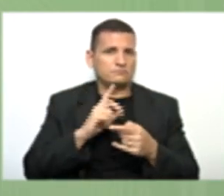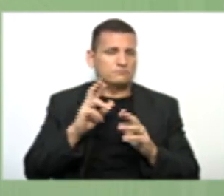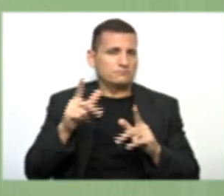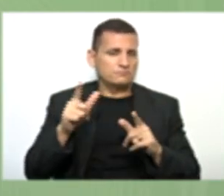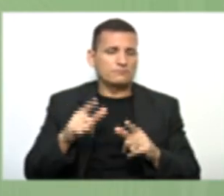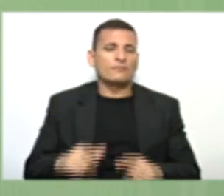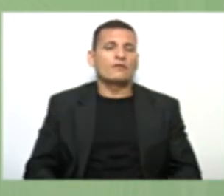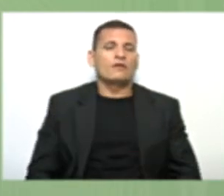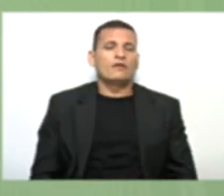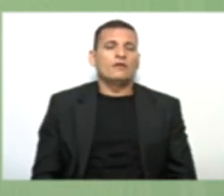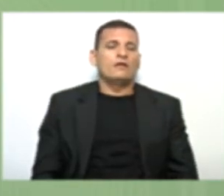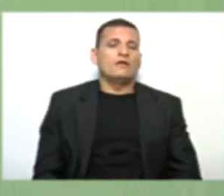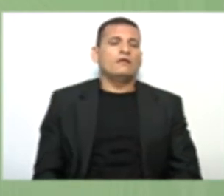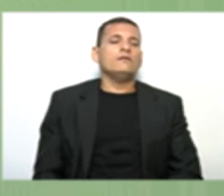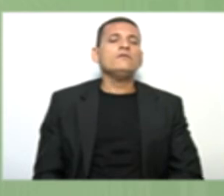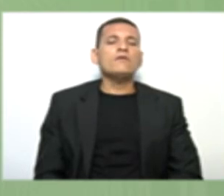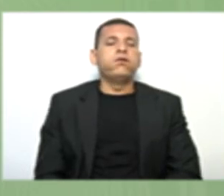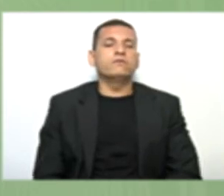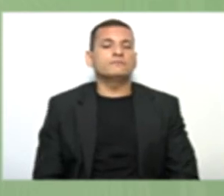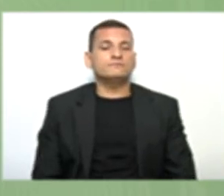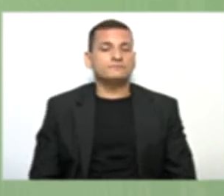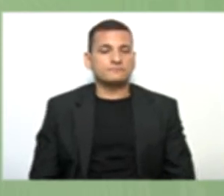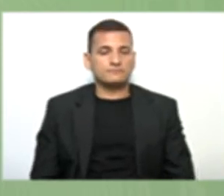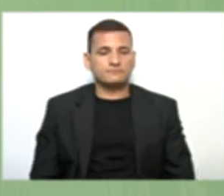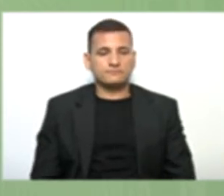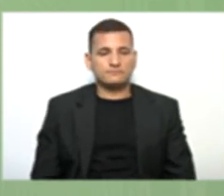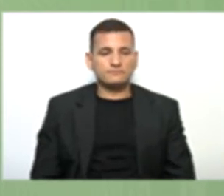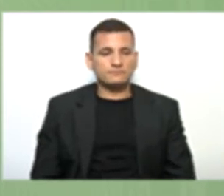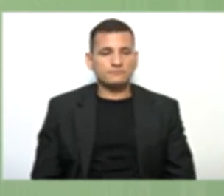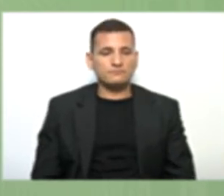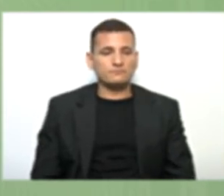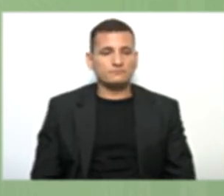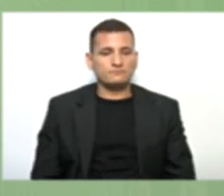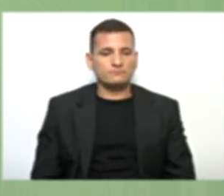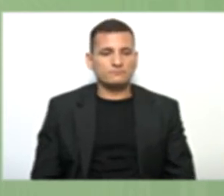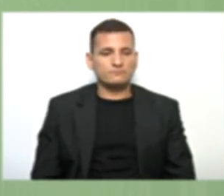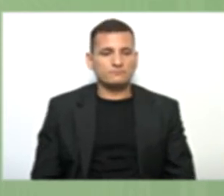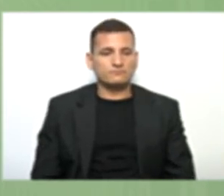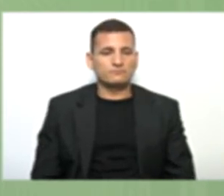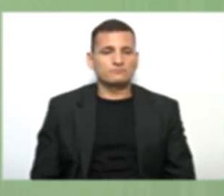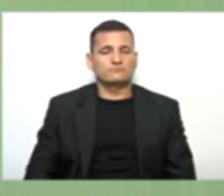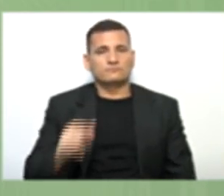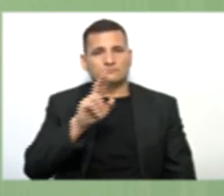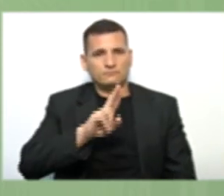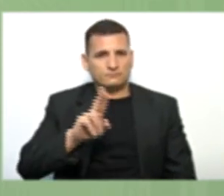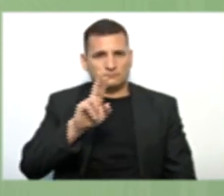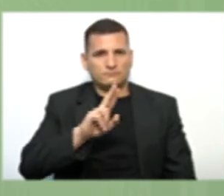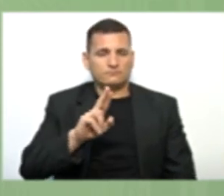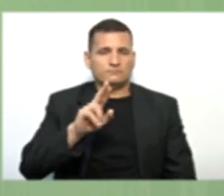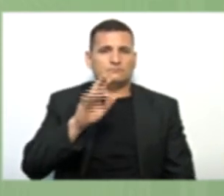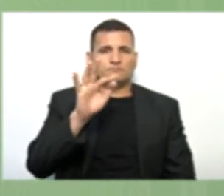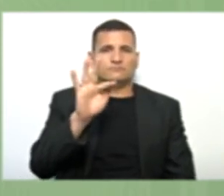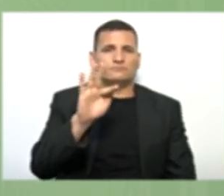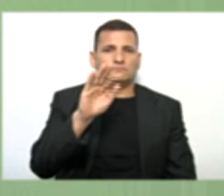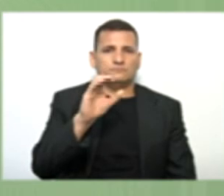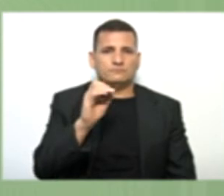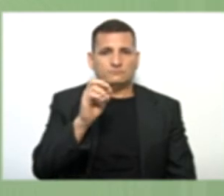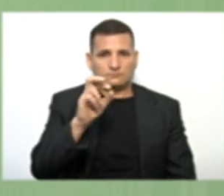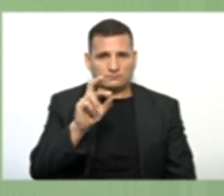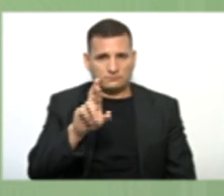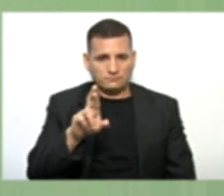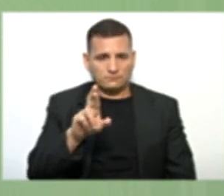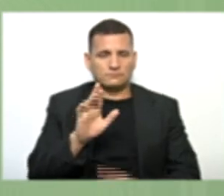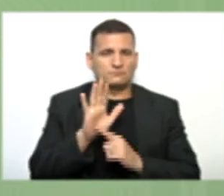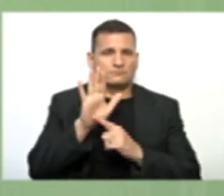parênteses, não tem problema nenhum não. Percorrendo uma lista com um laço. Vamos usar um laço for, tá bom? Para